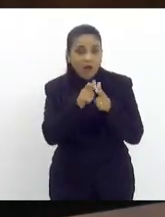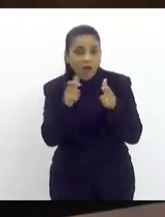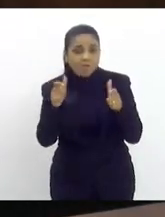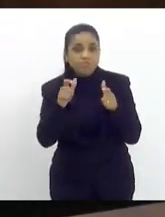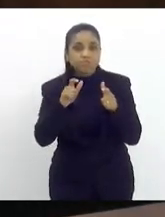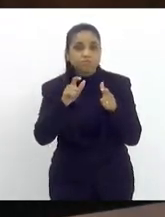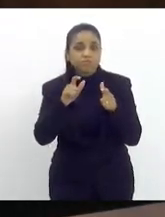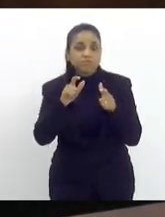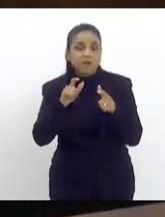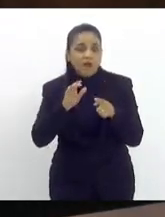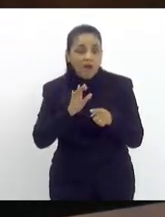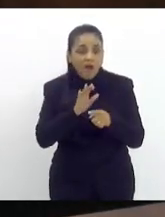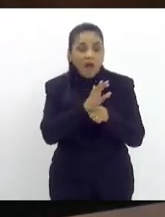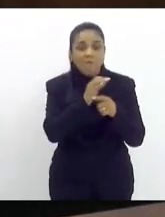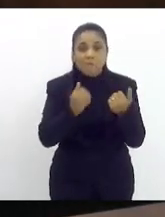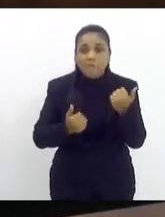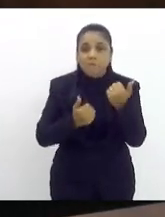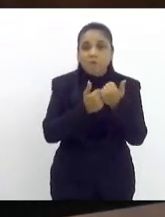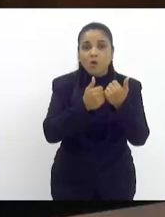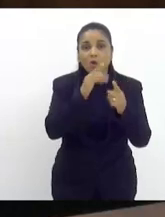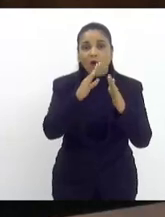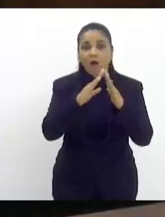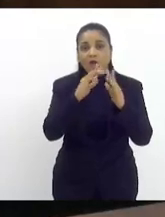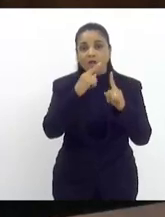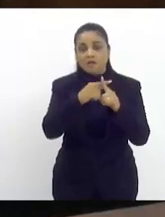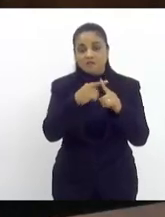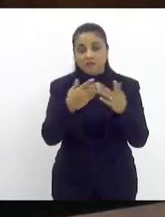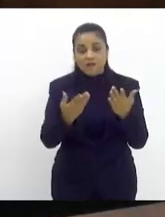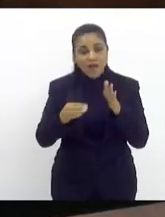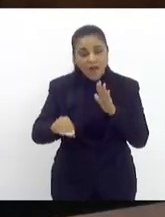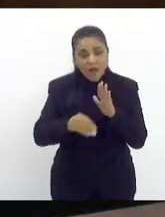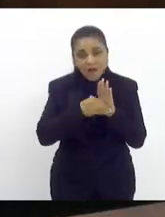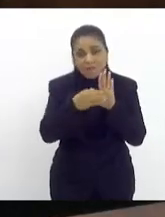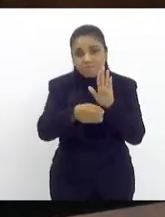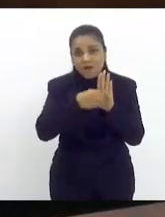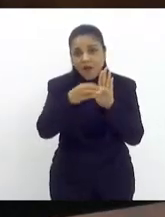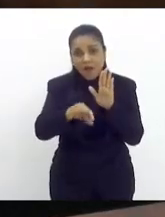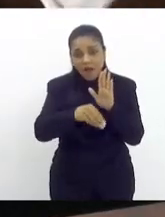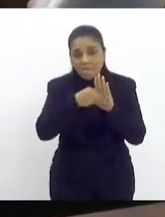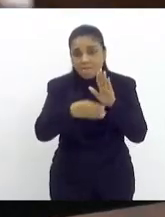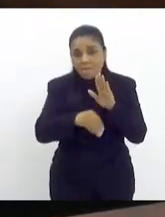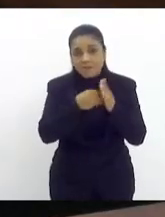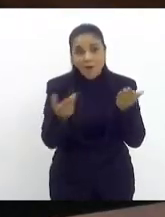substitutivo. Apresentar essas emendas antes, mas só apresentou hoje. Mas